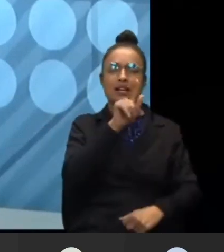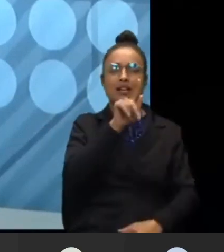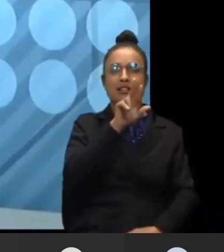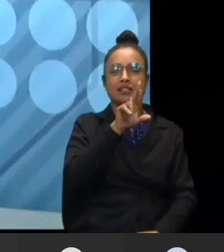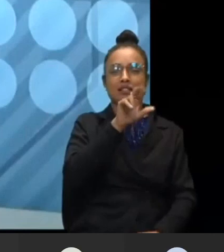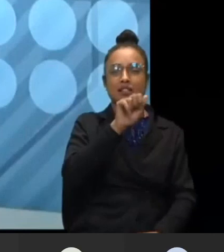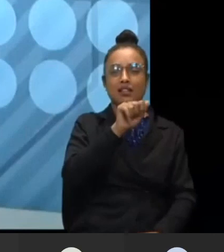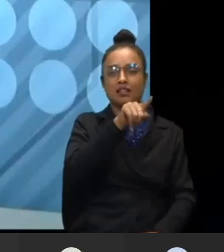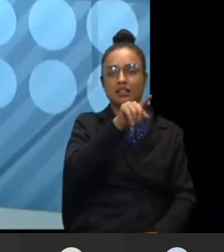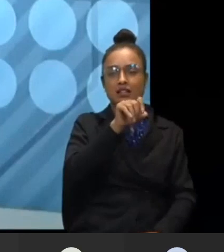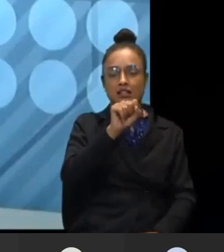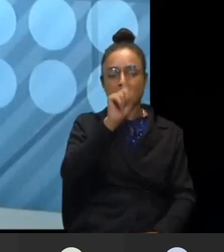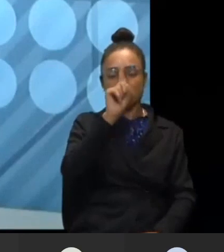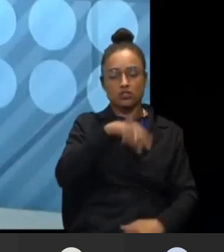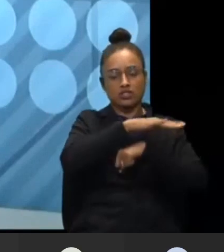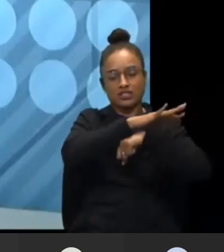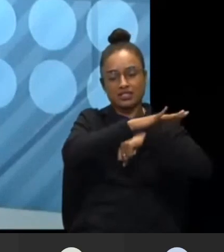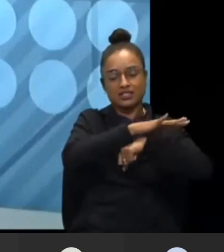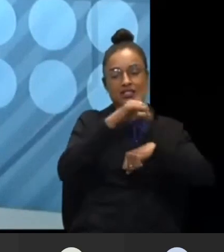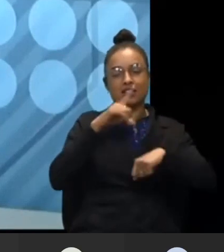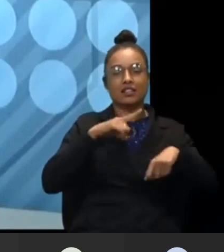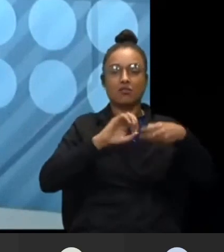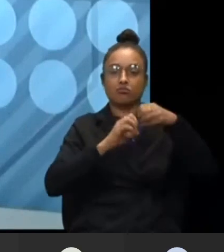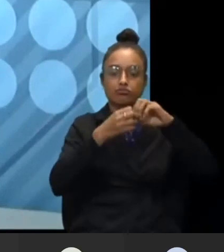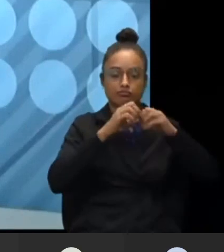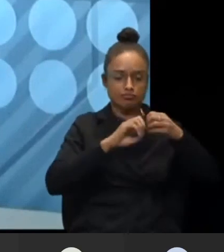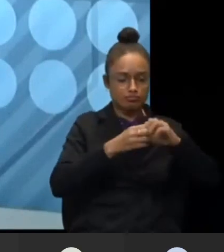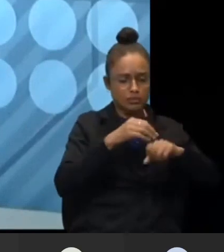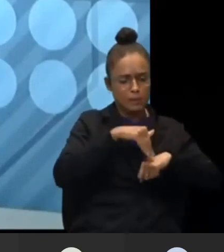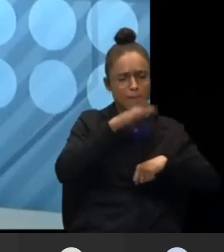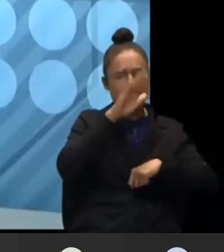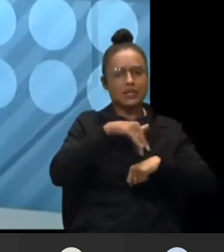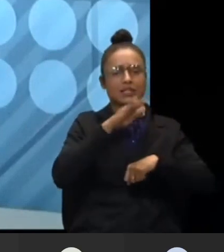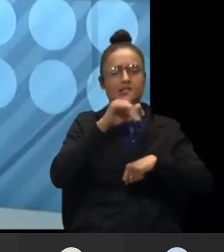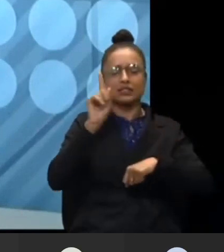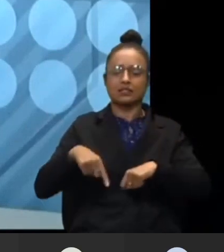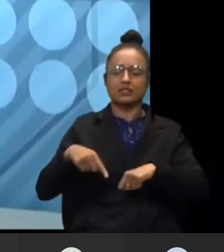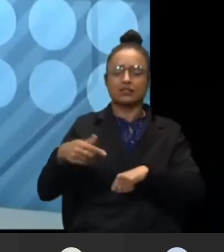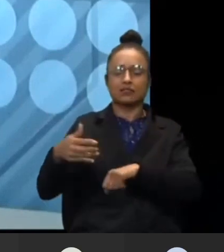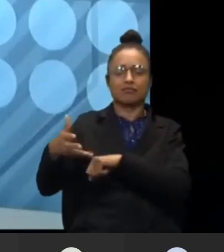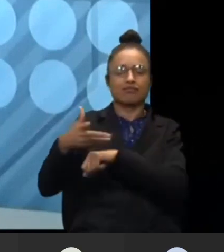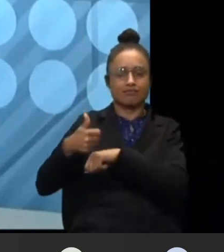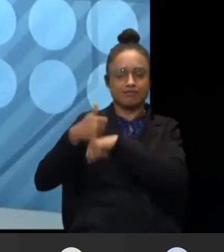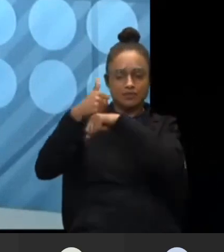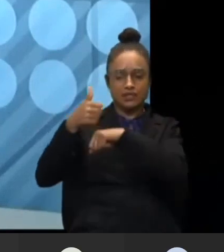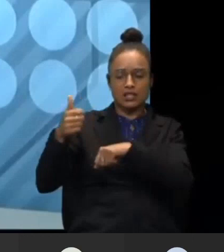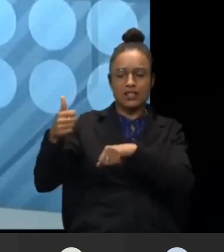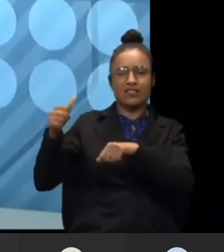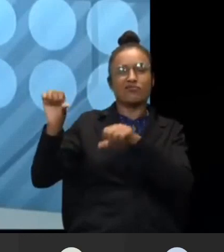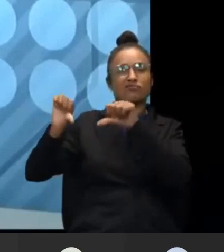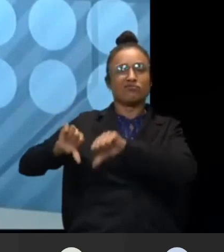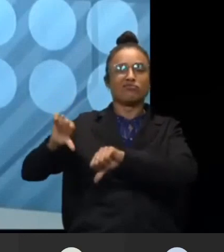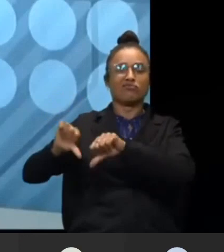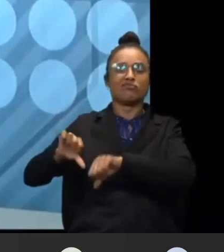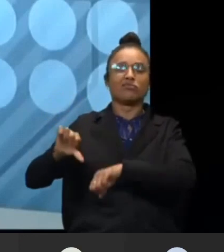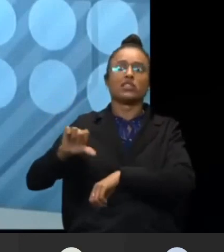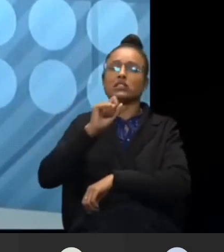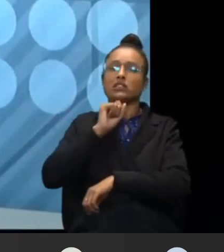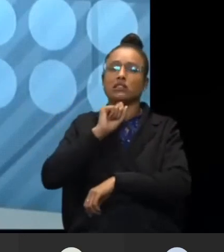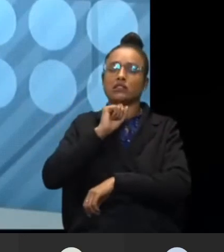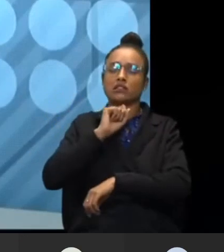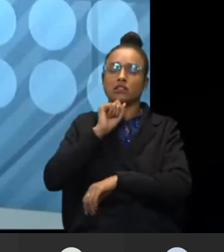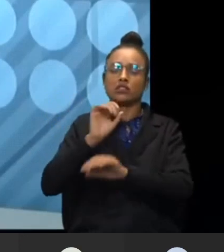graxos livres no meio, e aí representa essa qualidade, quer dizer que é um óleo velho. Esses ácidos graxos livres,